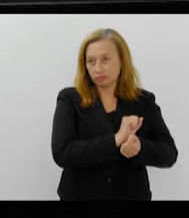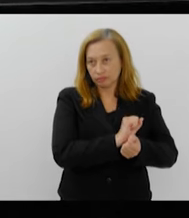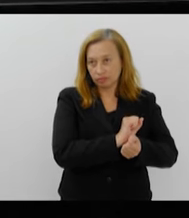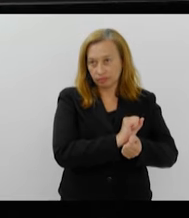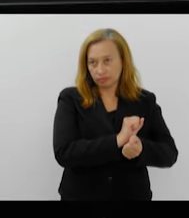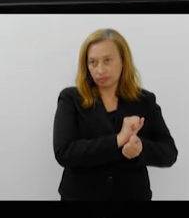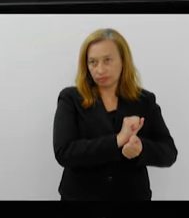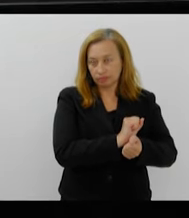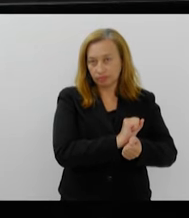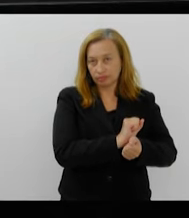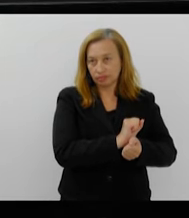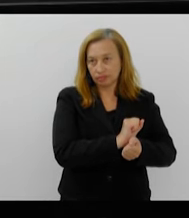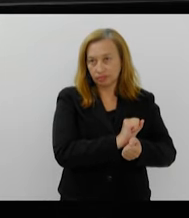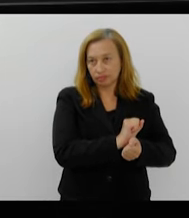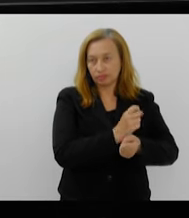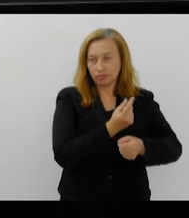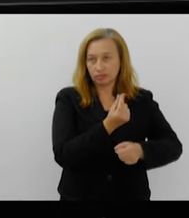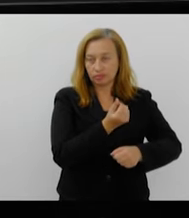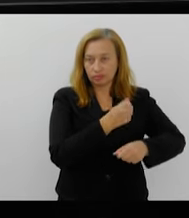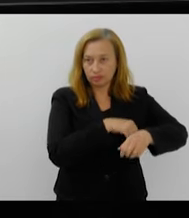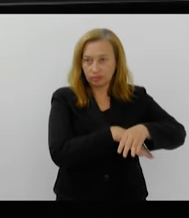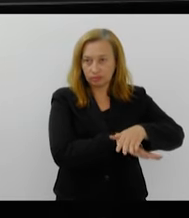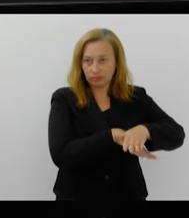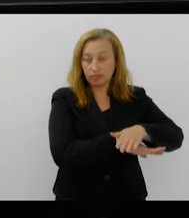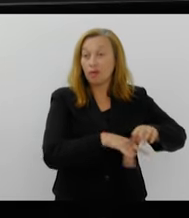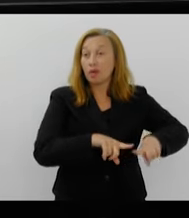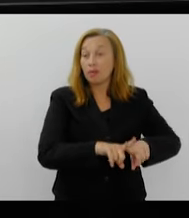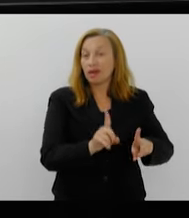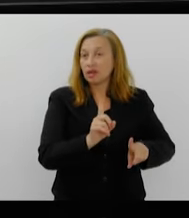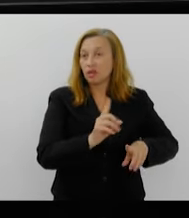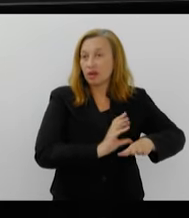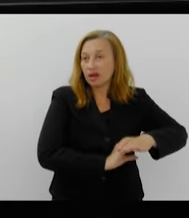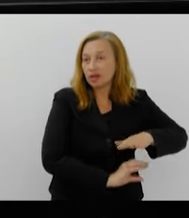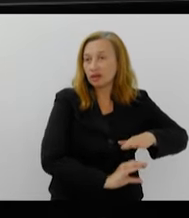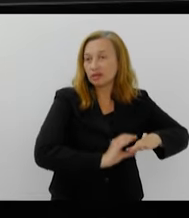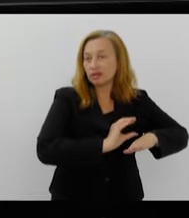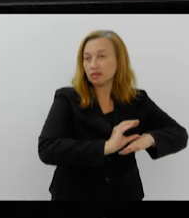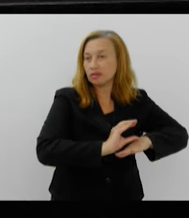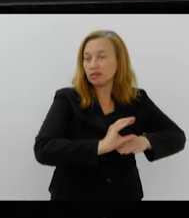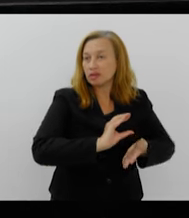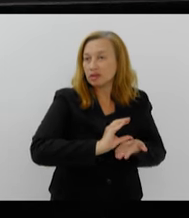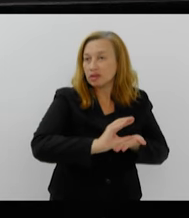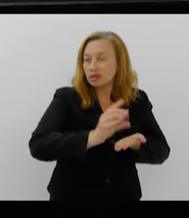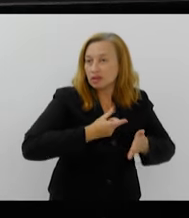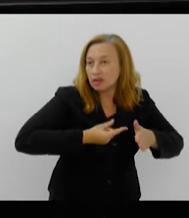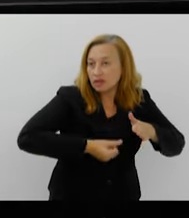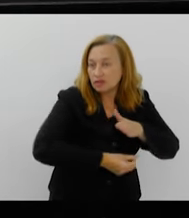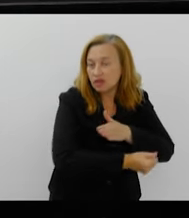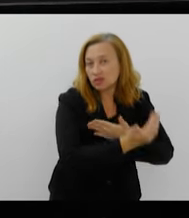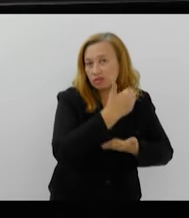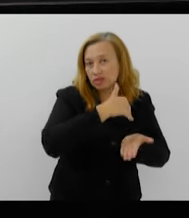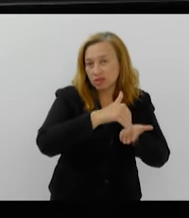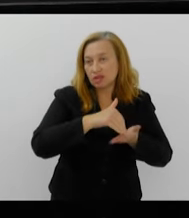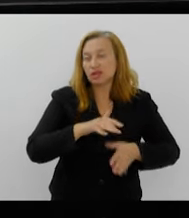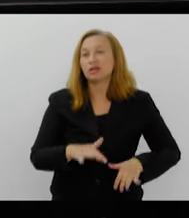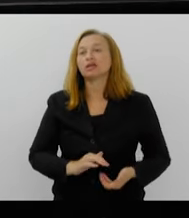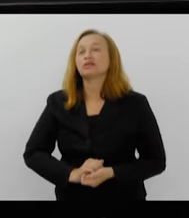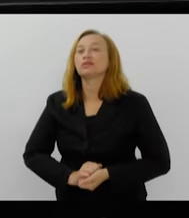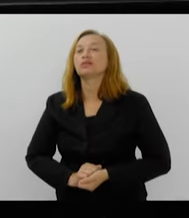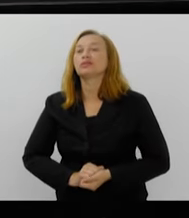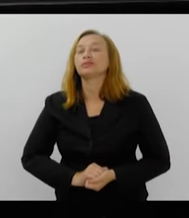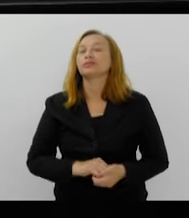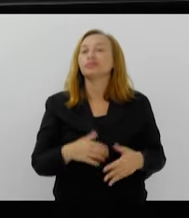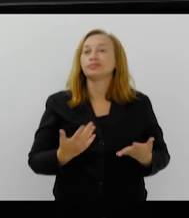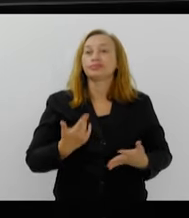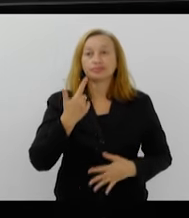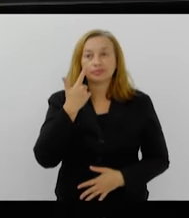disposição do fundo, mas, na verdade, ele não era aplicado nem investido pelas secretarias. E aí, no que a gente